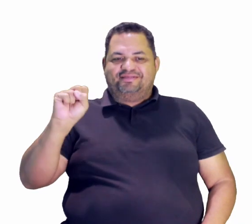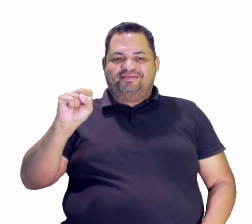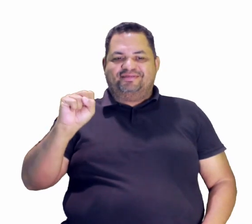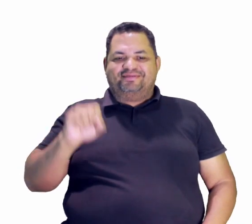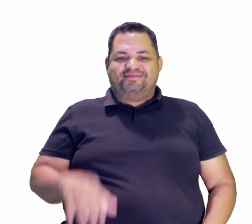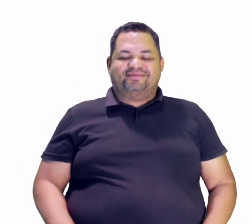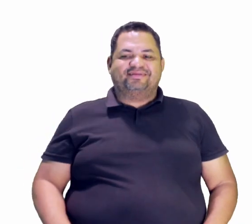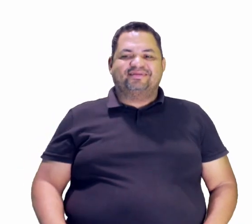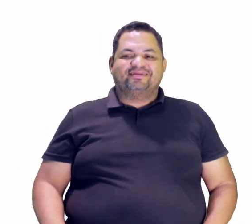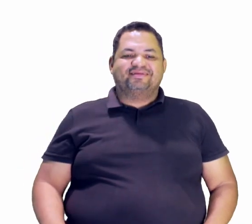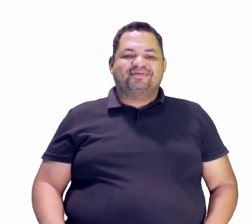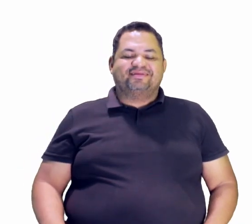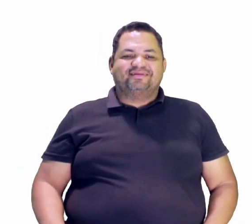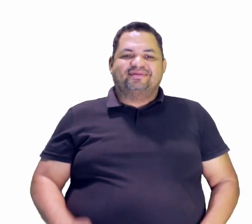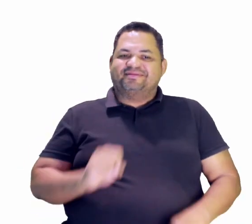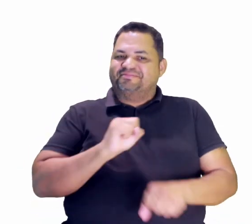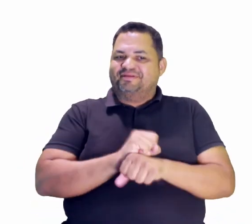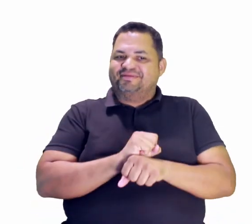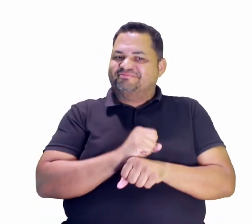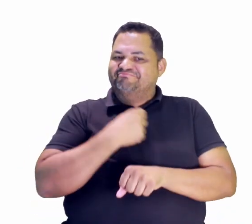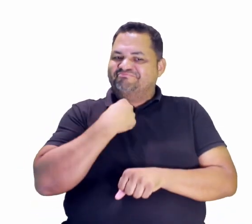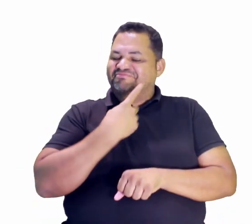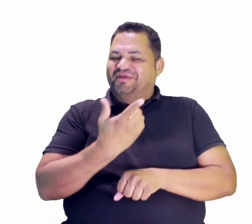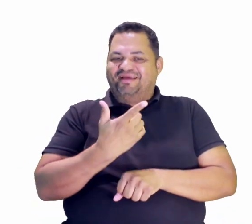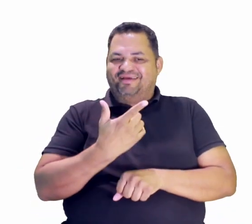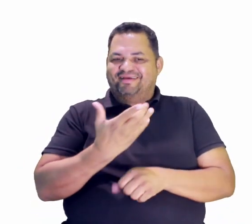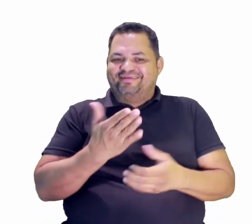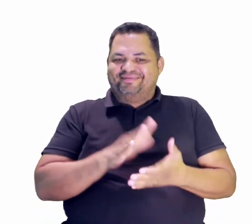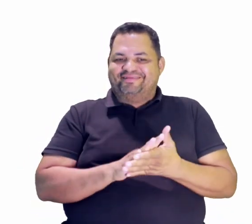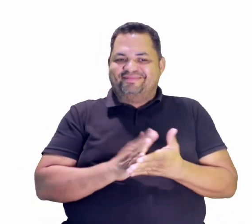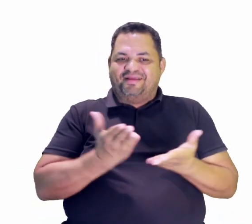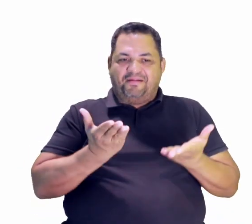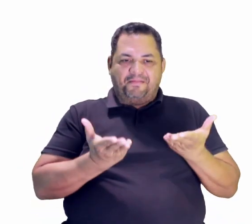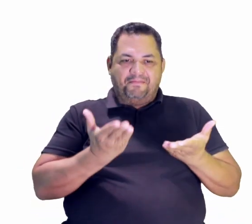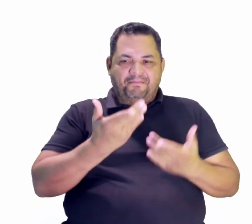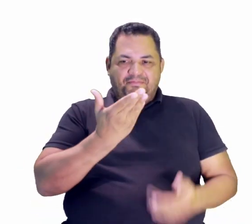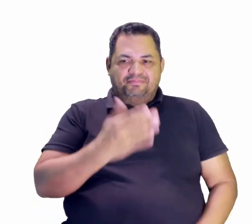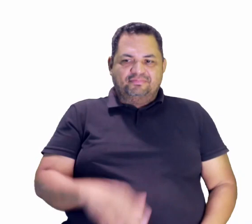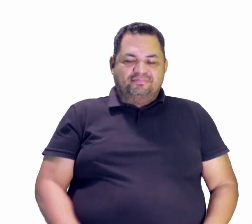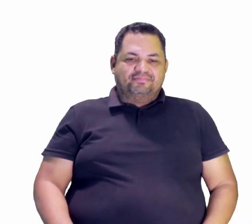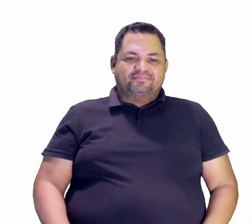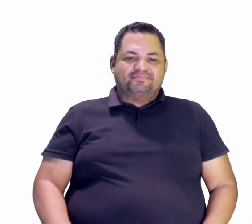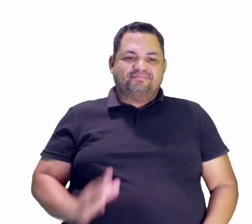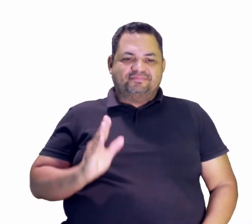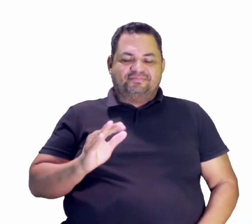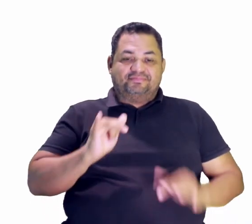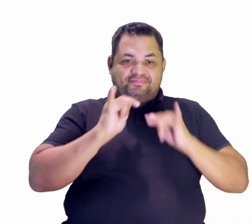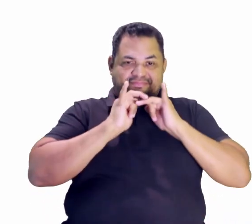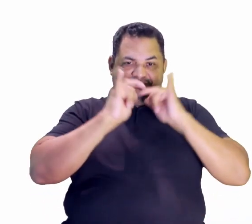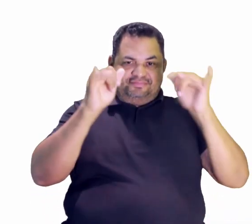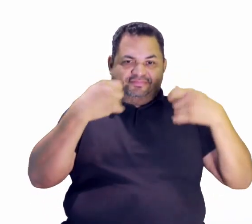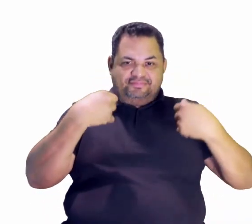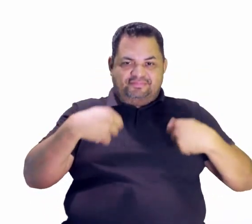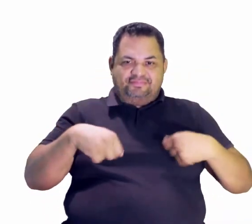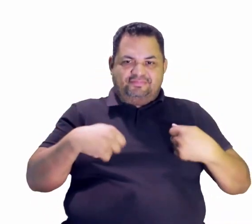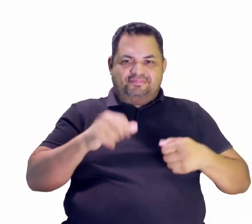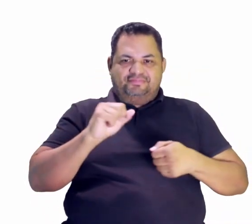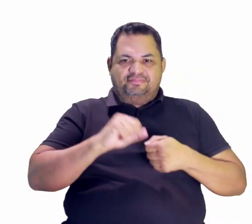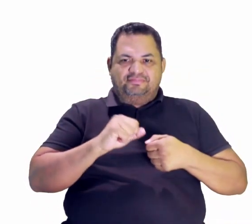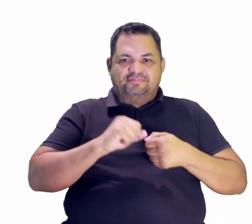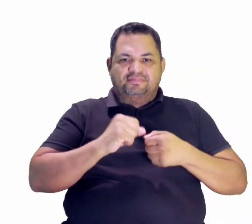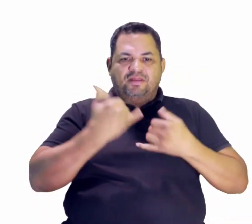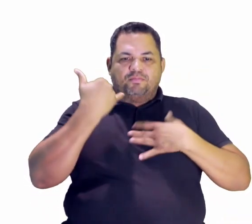game over, ó, para aí, meu amigo, não... Essas balanças de farmácia, né, já avisou, você está precisando fazer